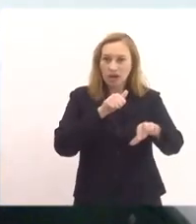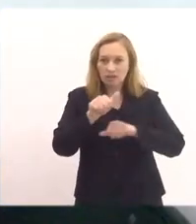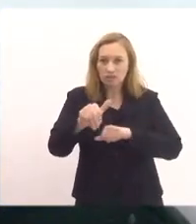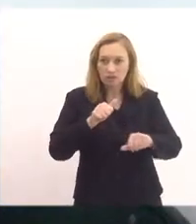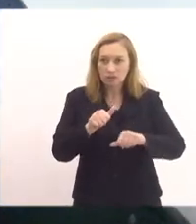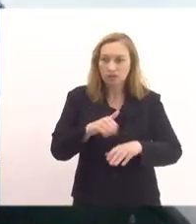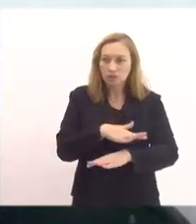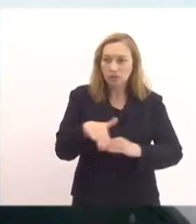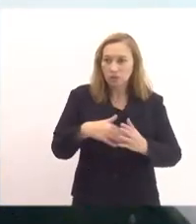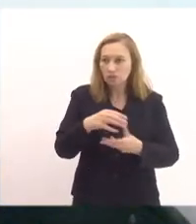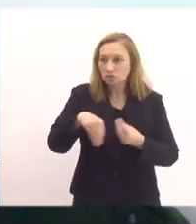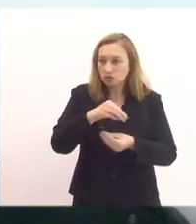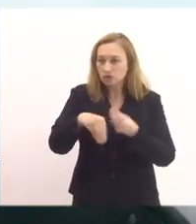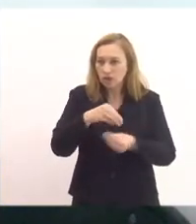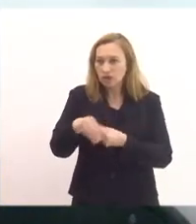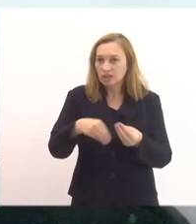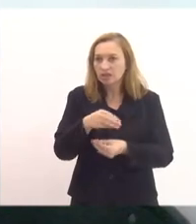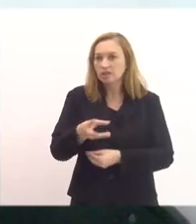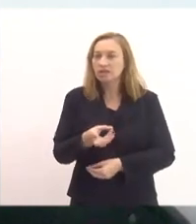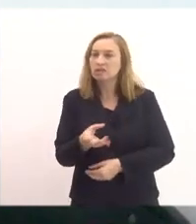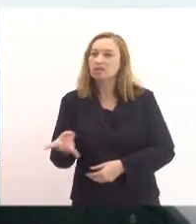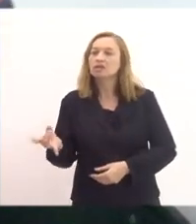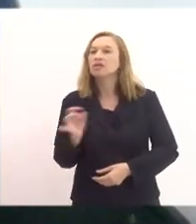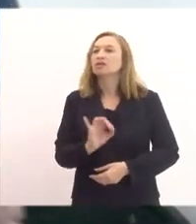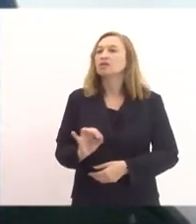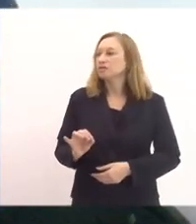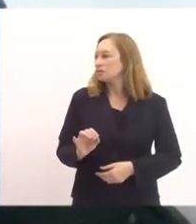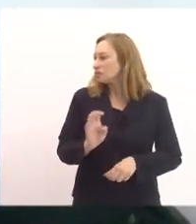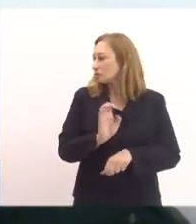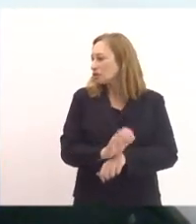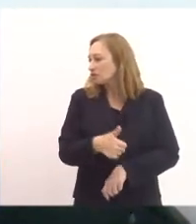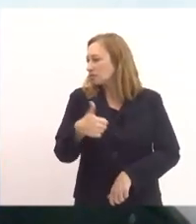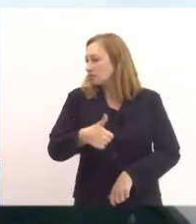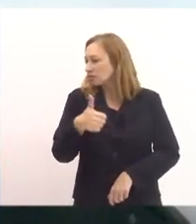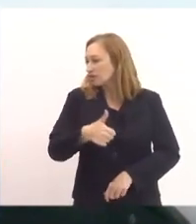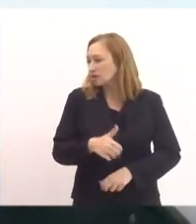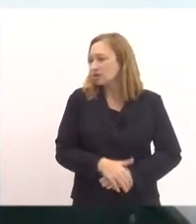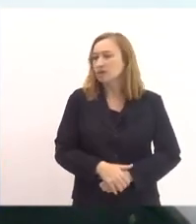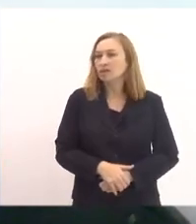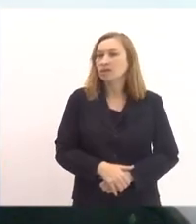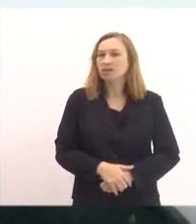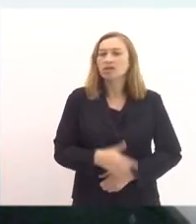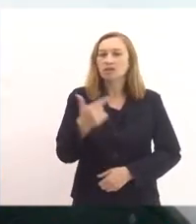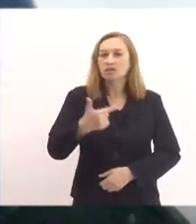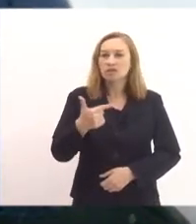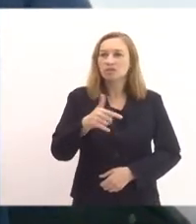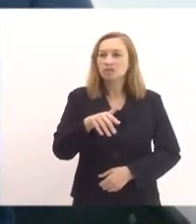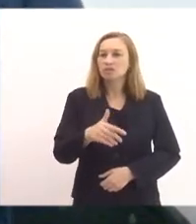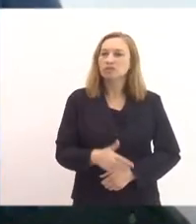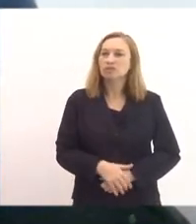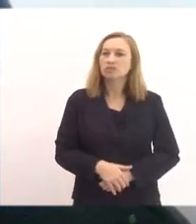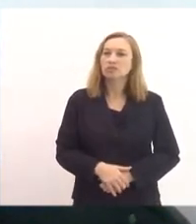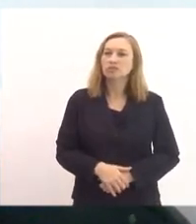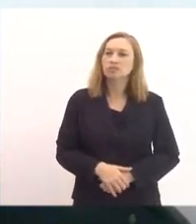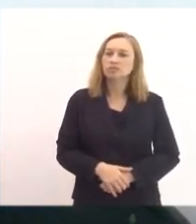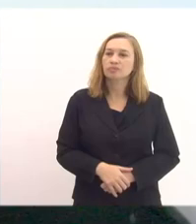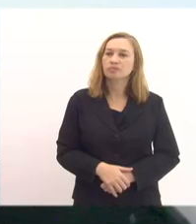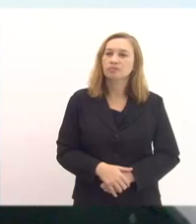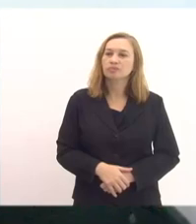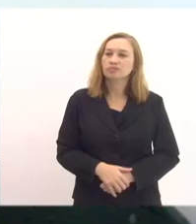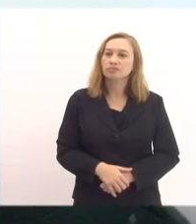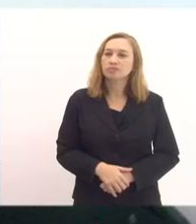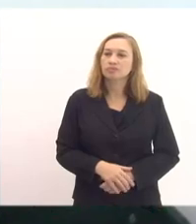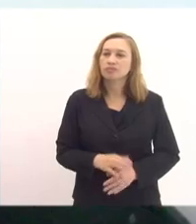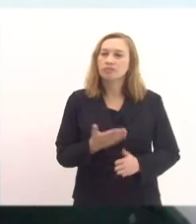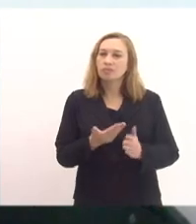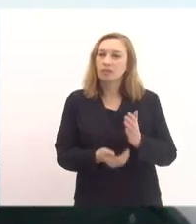toda misturada, eu fiz a minha continha, eu estava entre os 50 primeiros colocados. Numa segunda colocação, a minha colocação ela